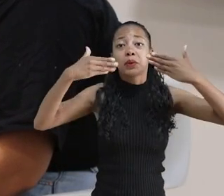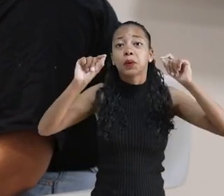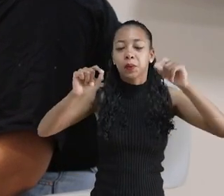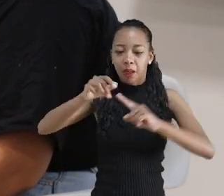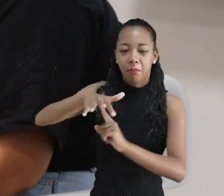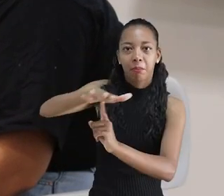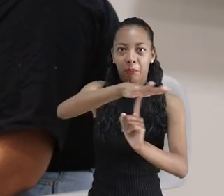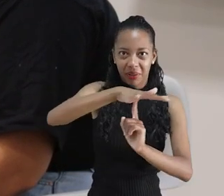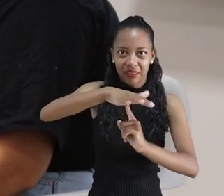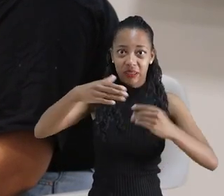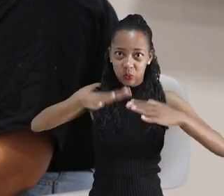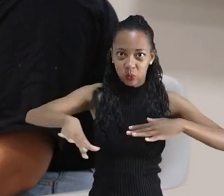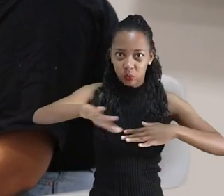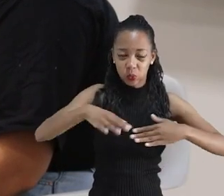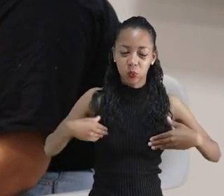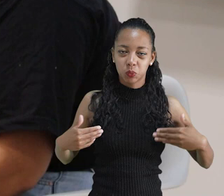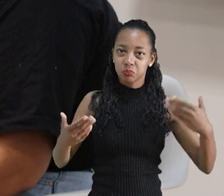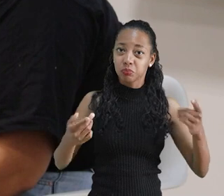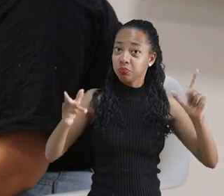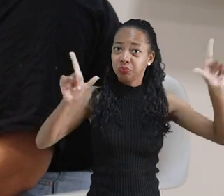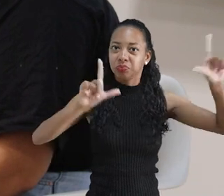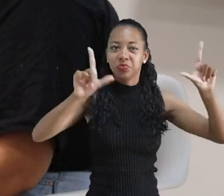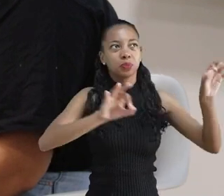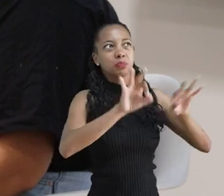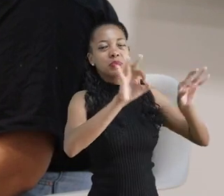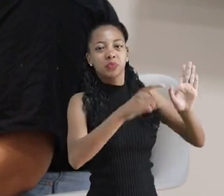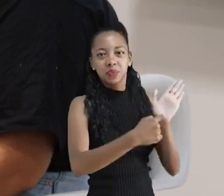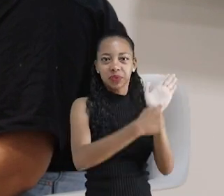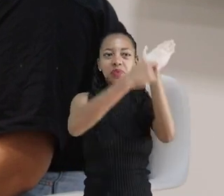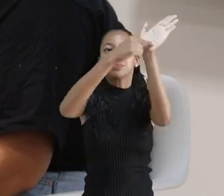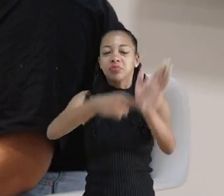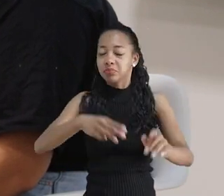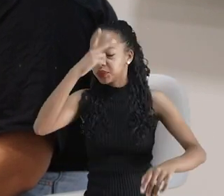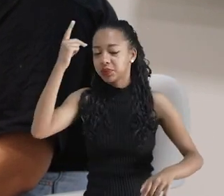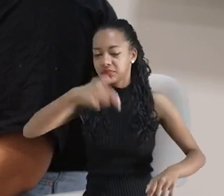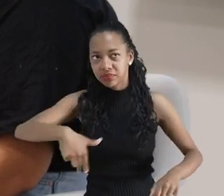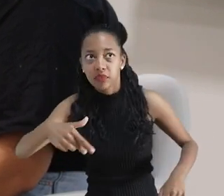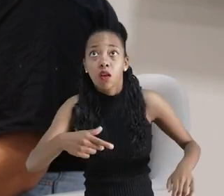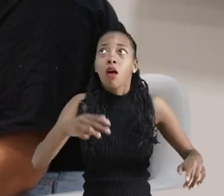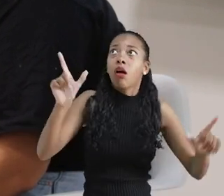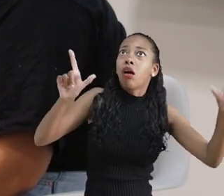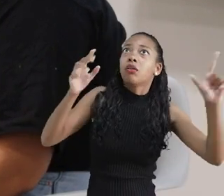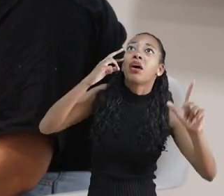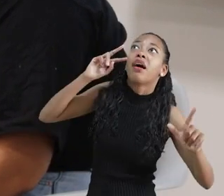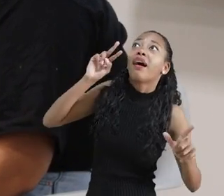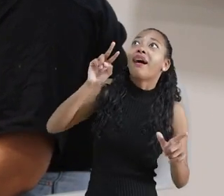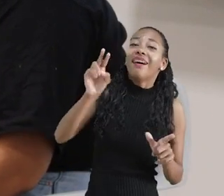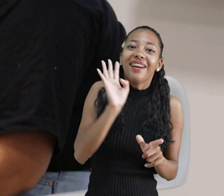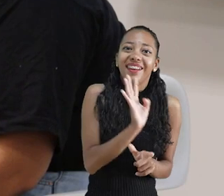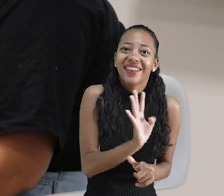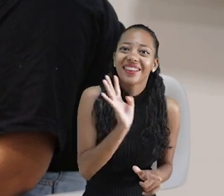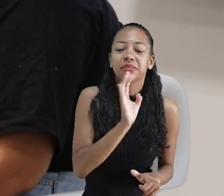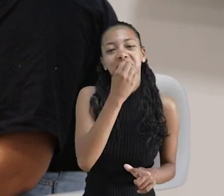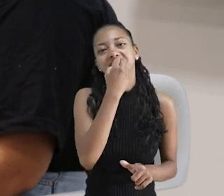todas as idades crianças todo mundo você vendo de uma outra forma então isso aí foi muito significativo e ter um gás que até hoje a gente tá nesse